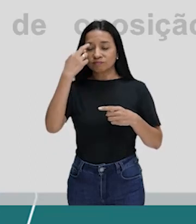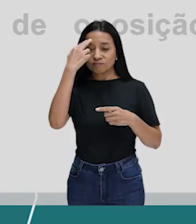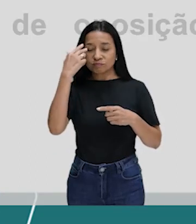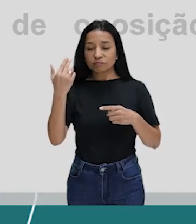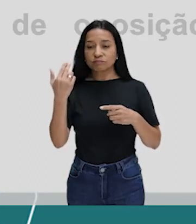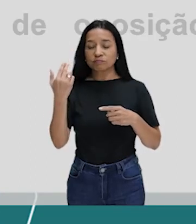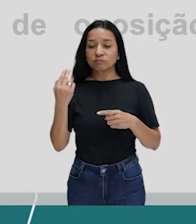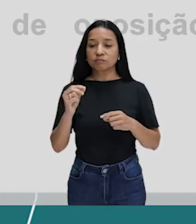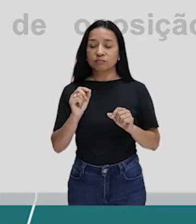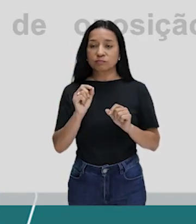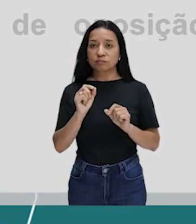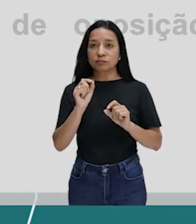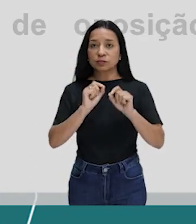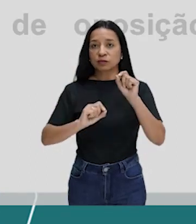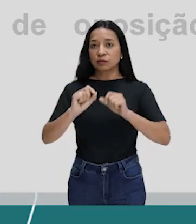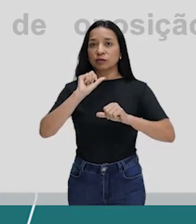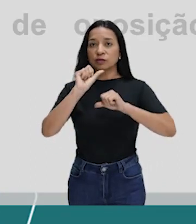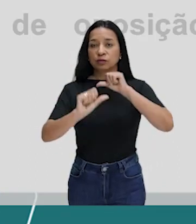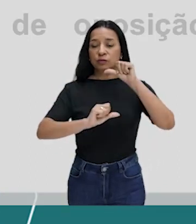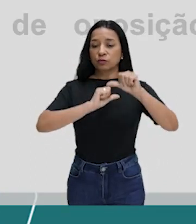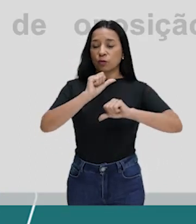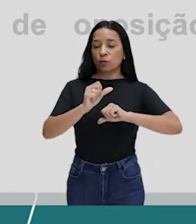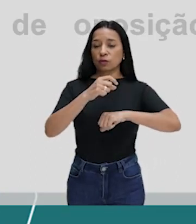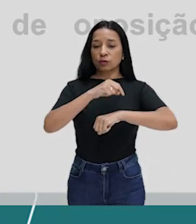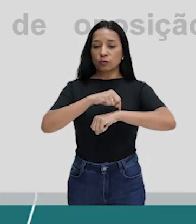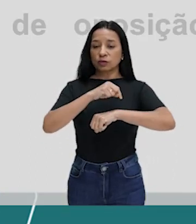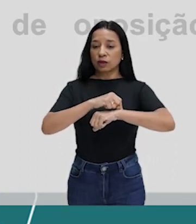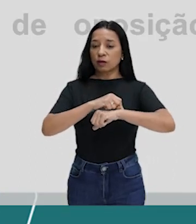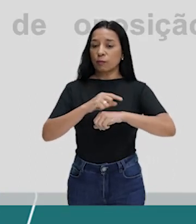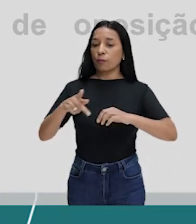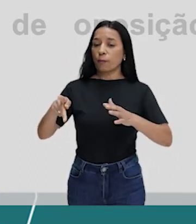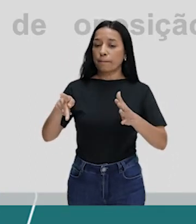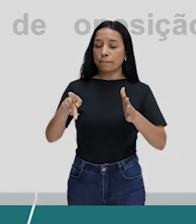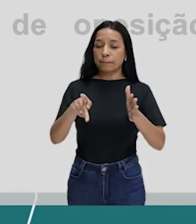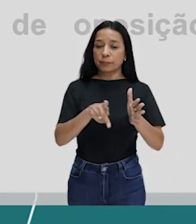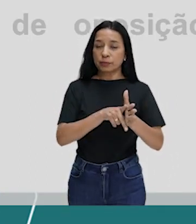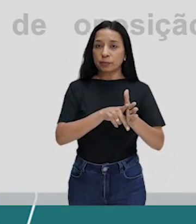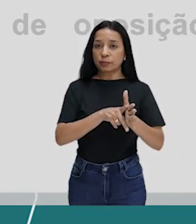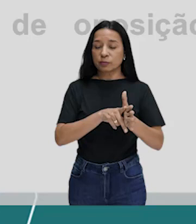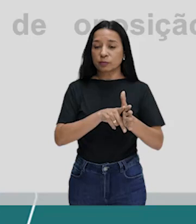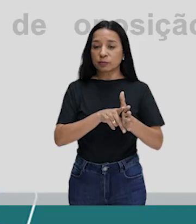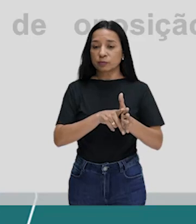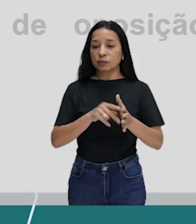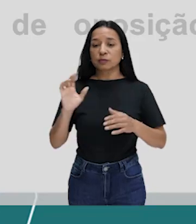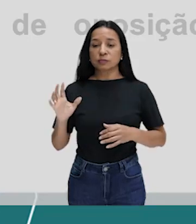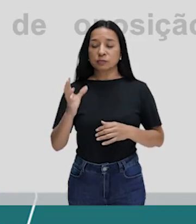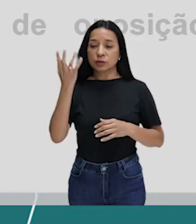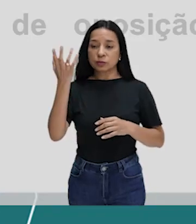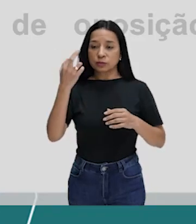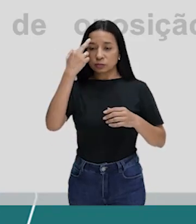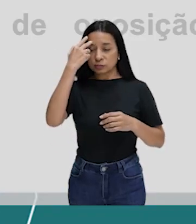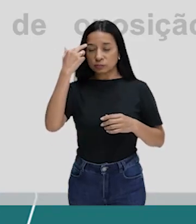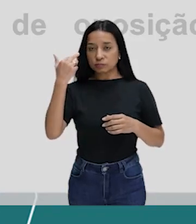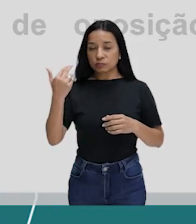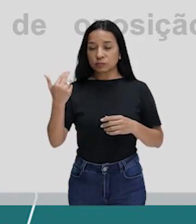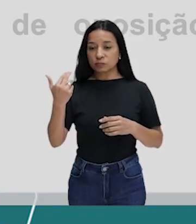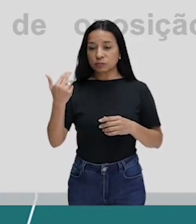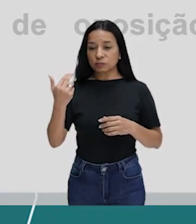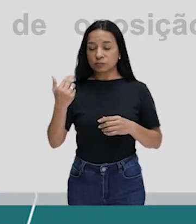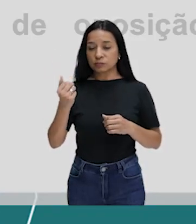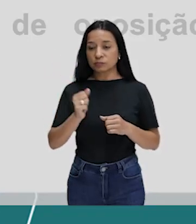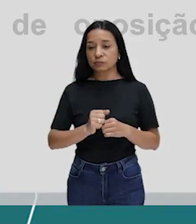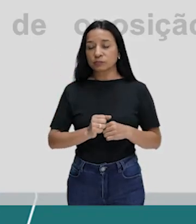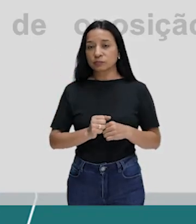que tornam aquele período peculiar. Os acontecimentos históricos, né, os